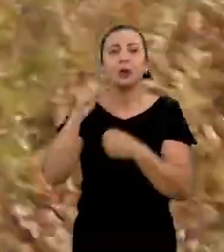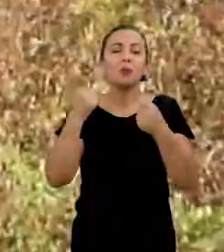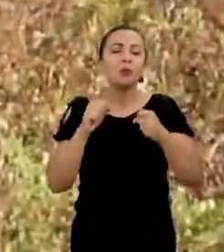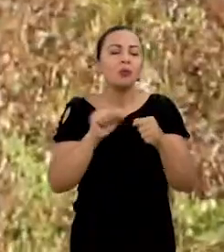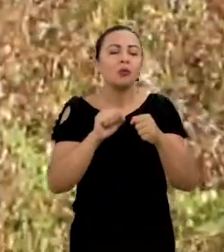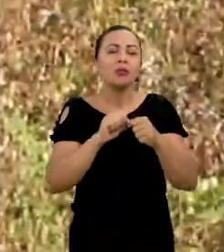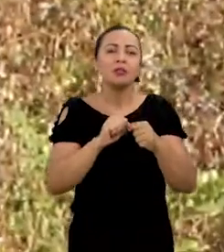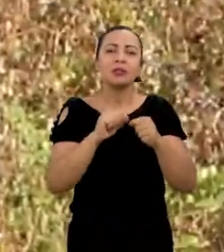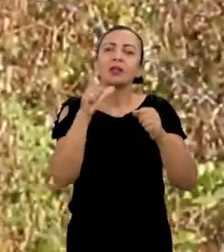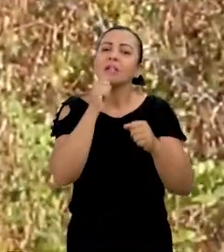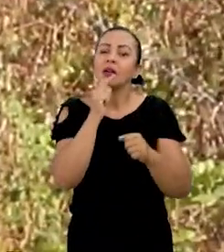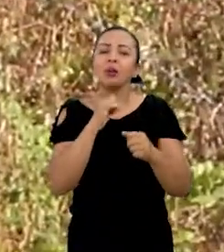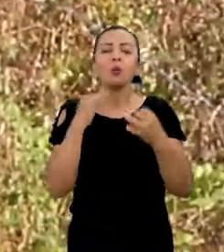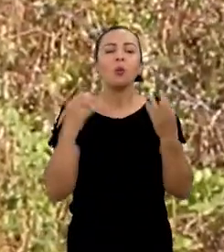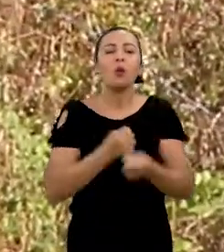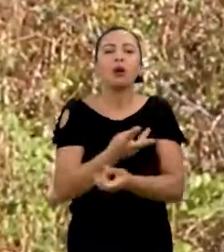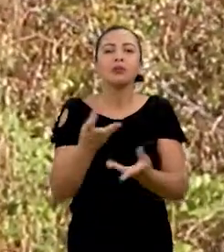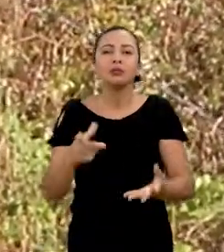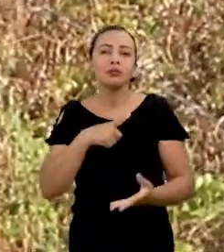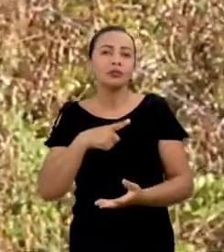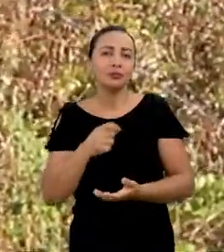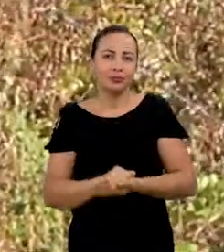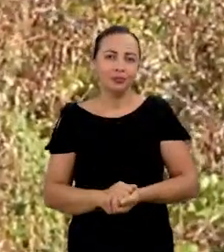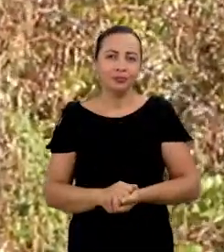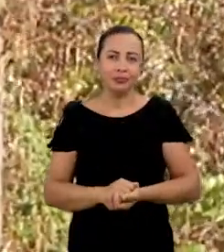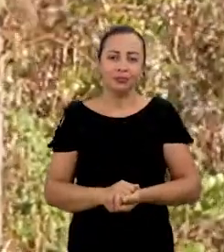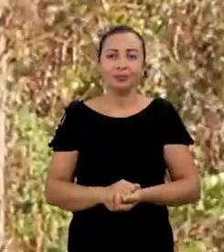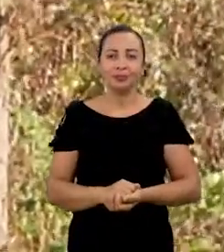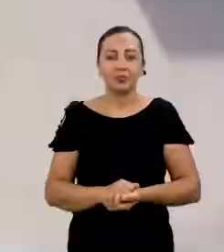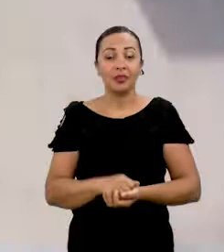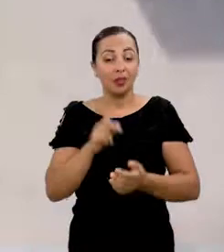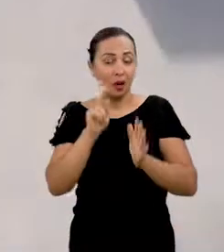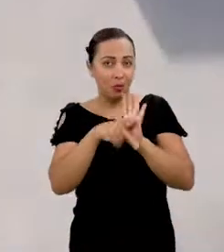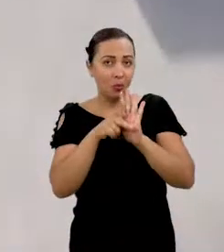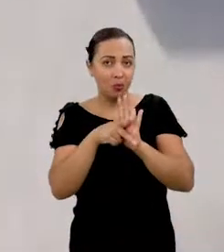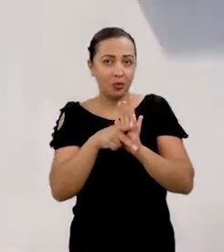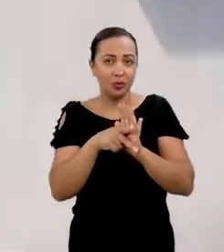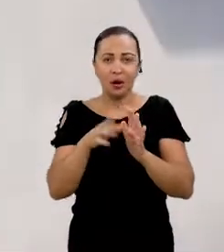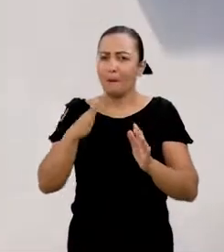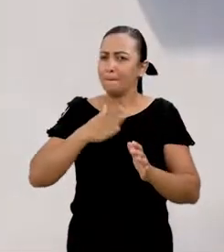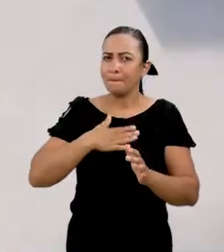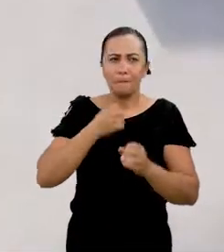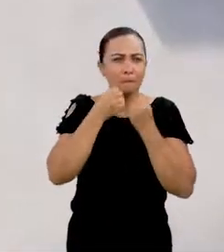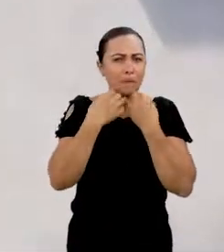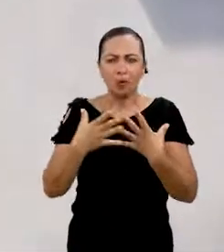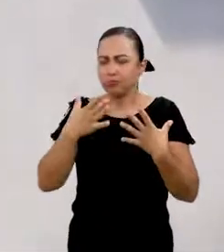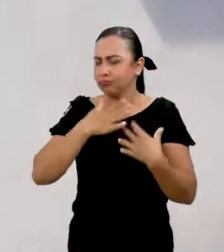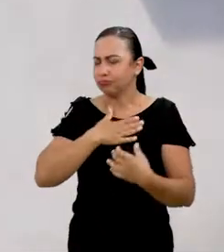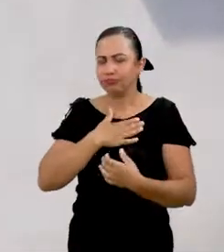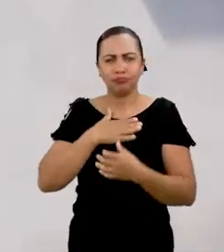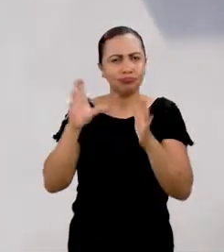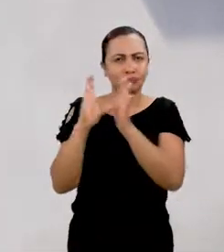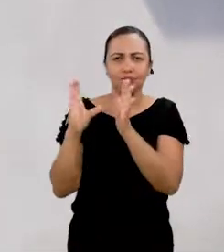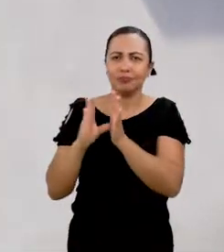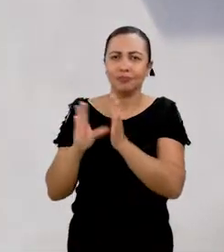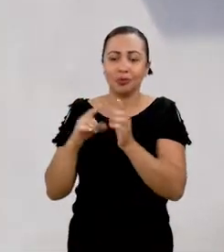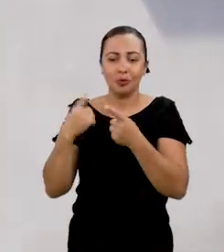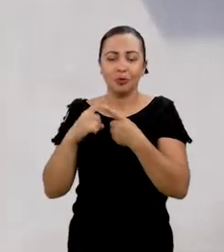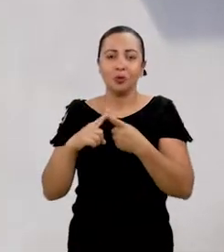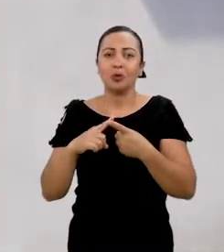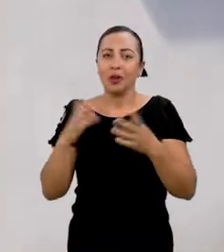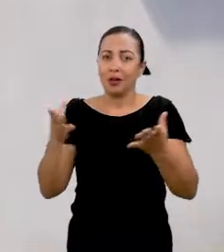ele pode fazer com aquela água de acordo com a qualidade que ela tem. Mas aqui esse projeto deu bom demais aqui no nosso assentamento,